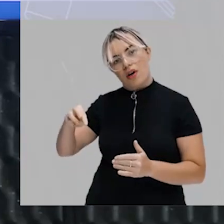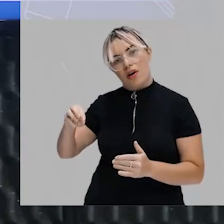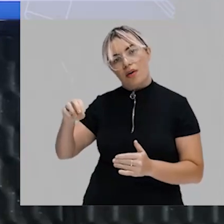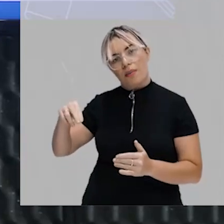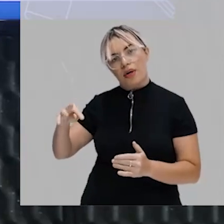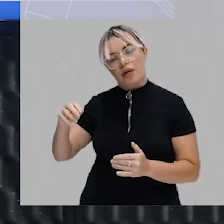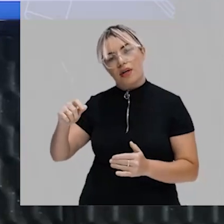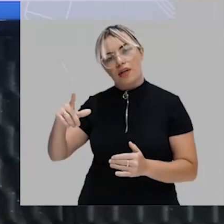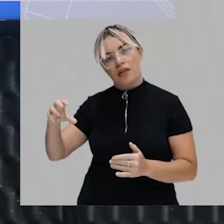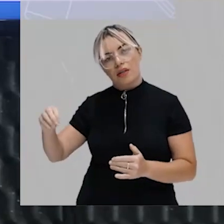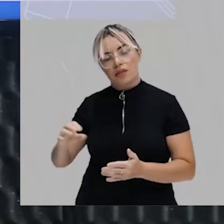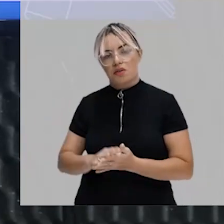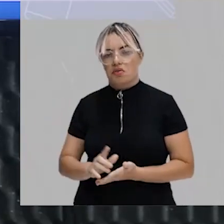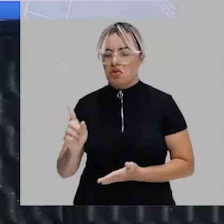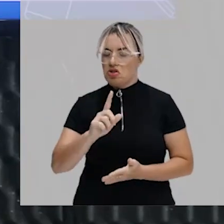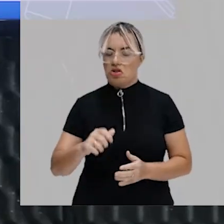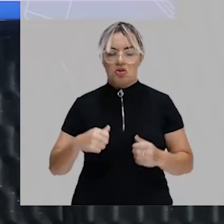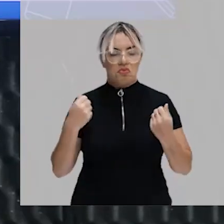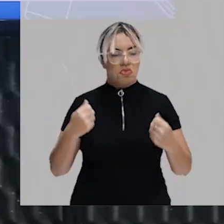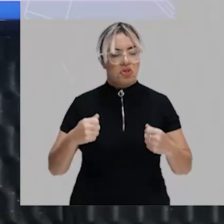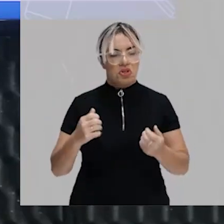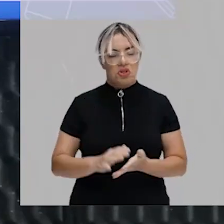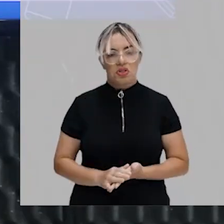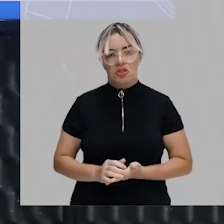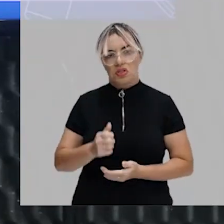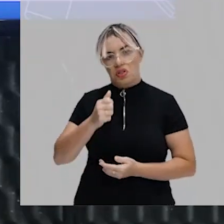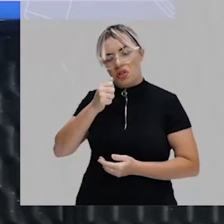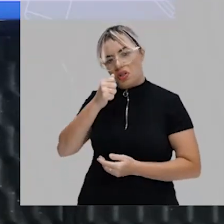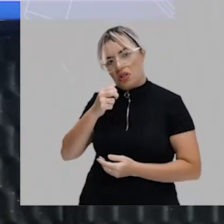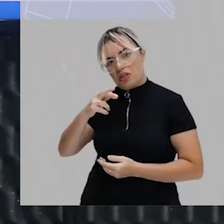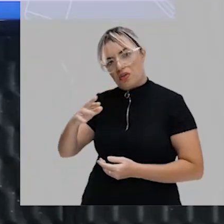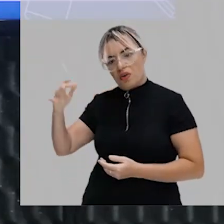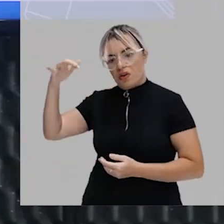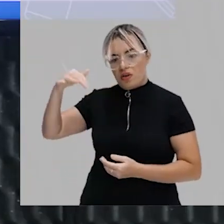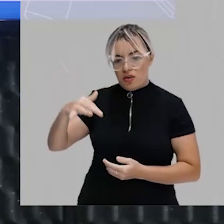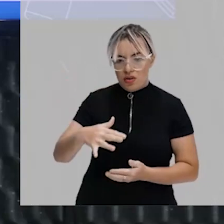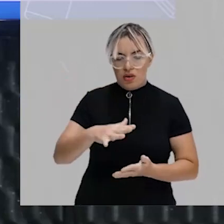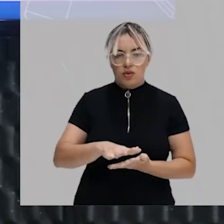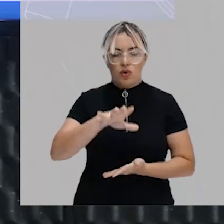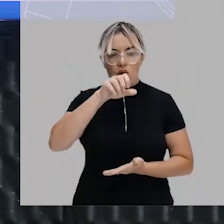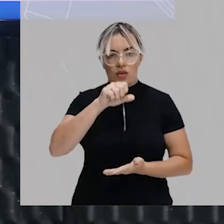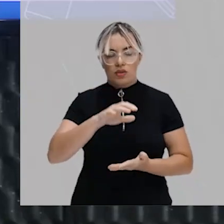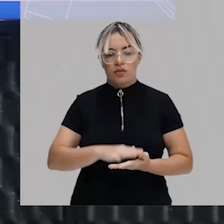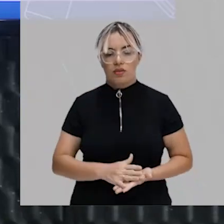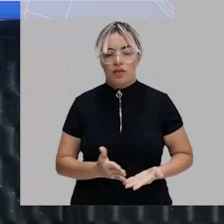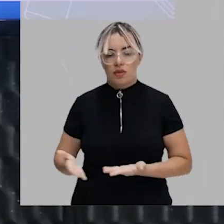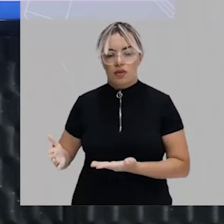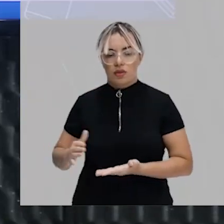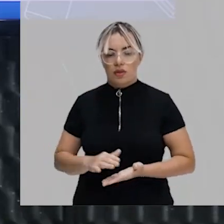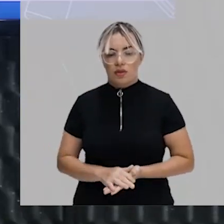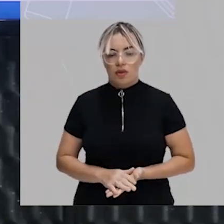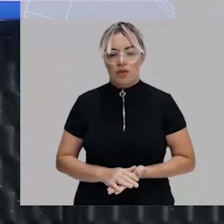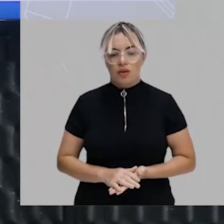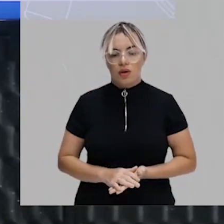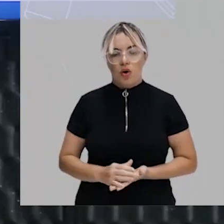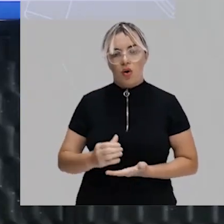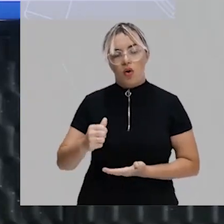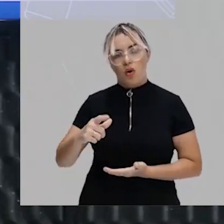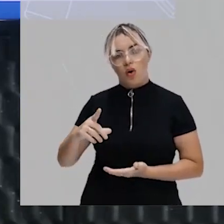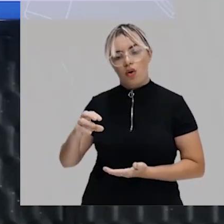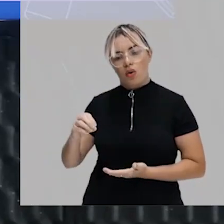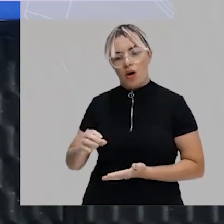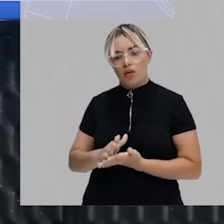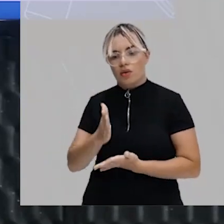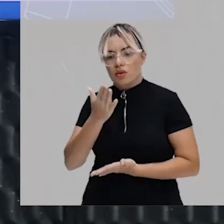precisam de oxigênio. Então, aqui, o caldo nutritivo era capaz de dar origem a novas formas de